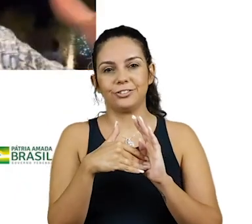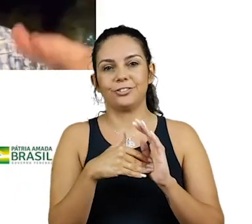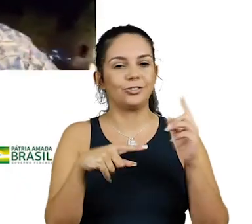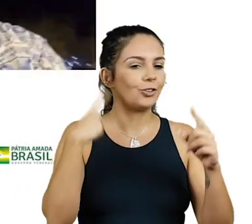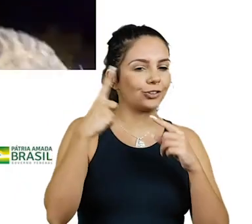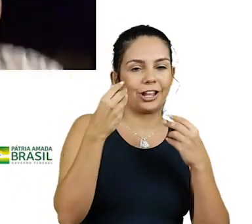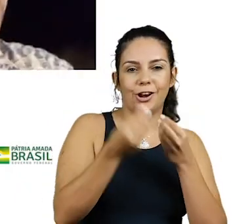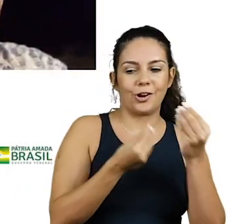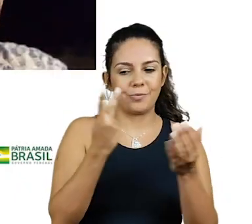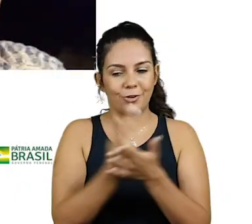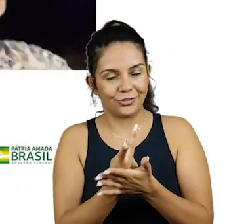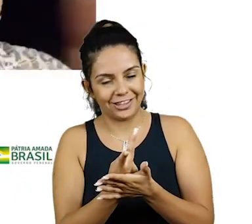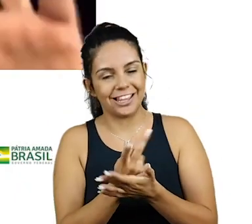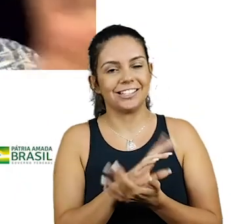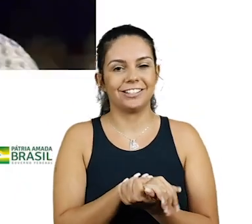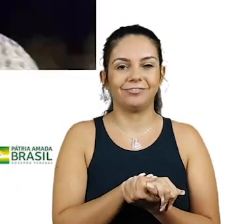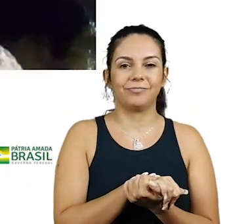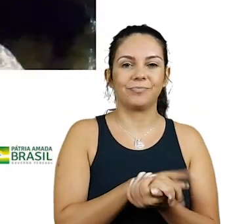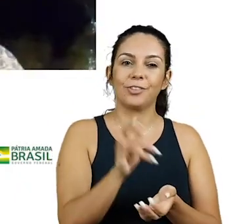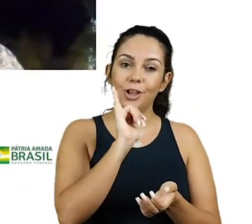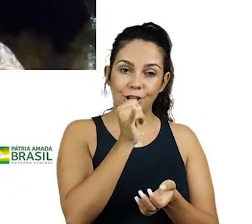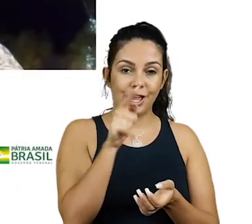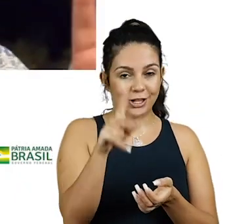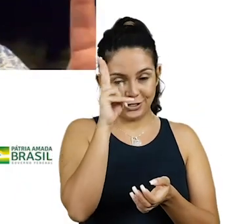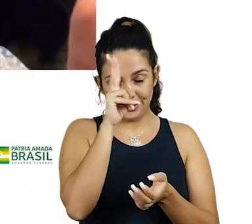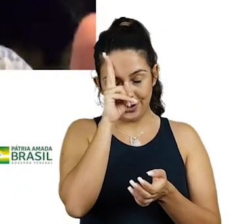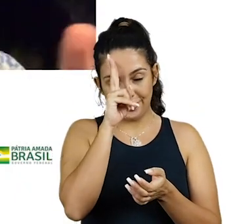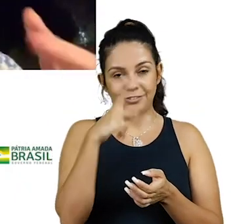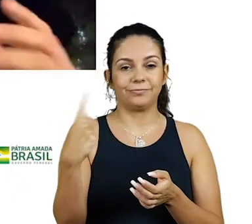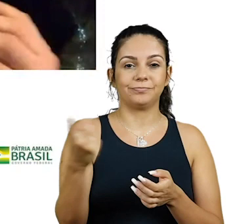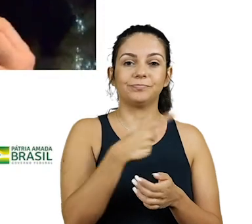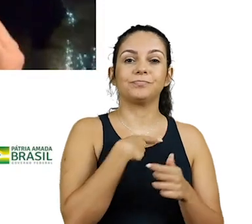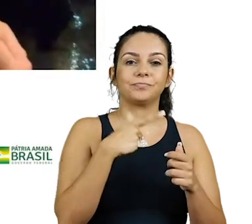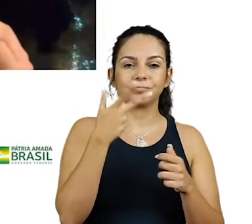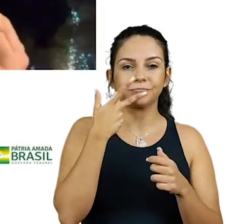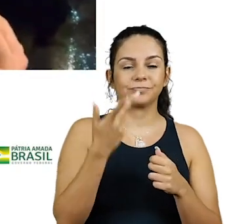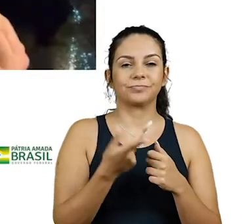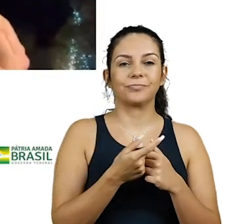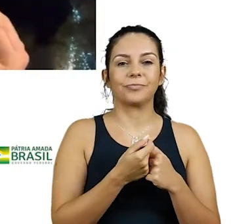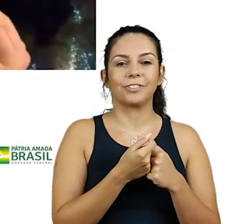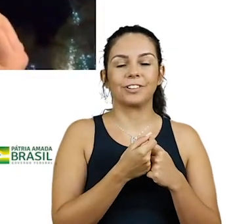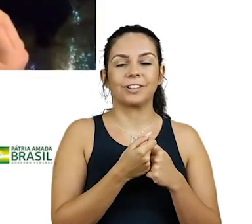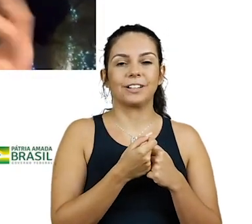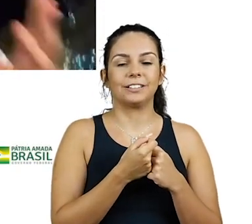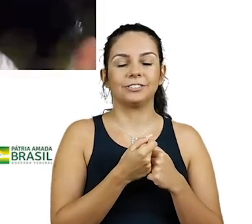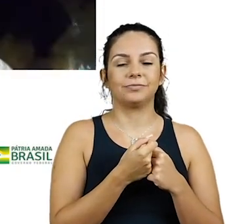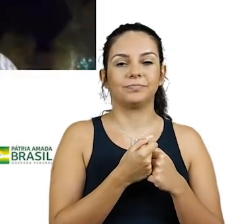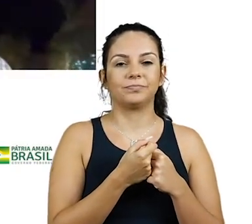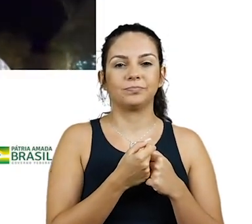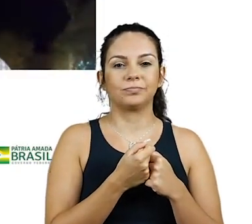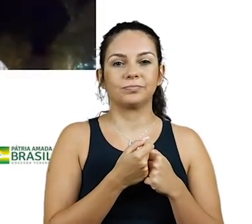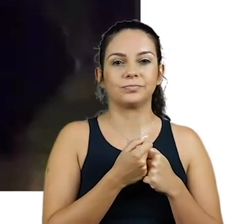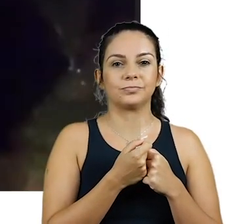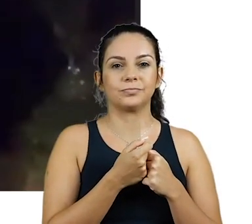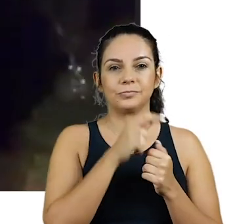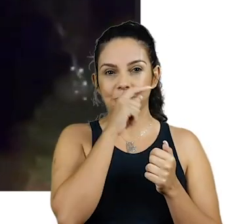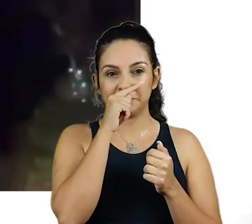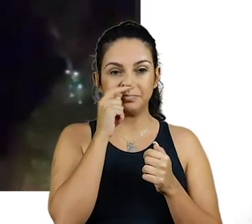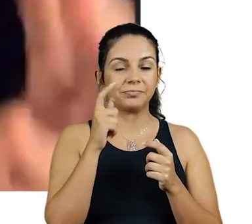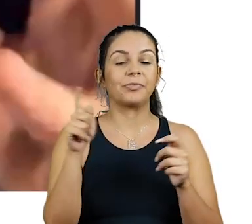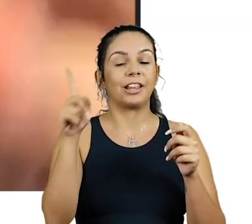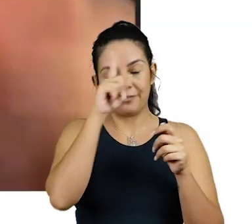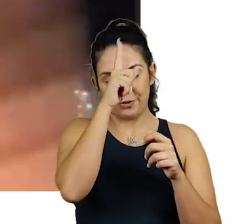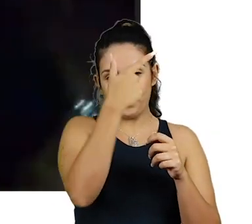doideira, como é que é isso, não sei o que e tal. E essa era a história. Mas, novamente, eu falei, cara, mas não está surreal o